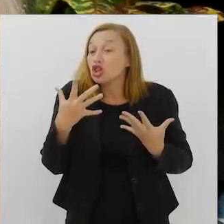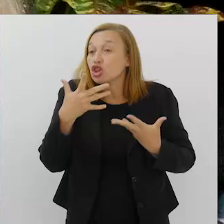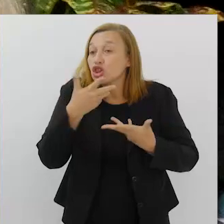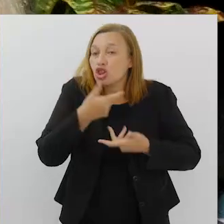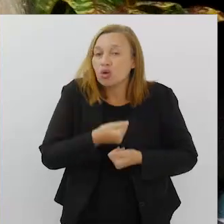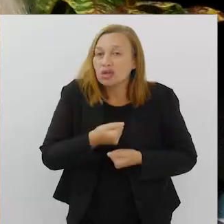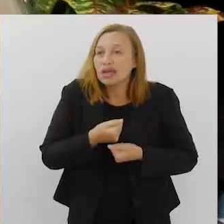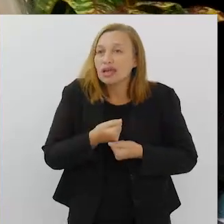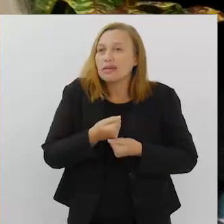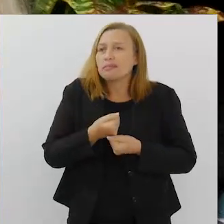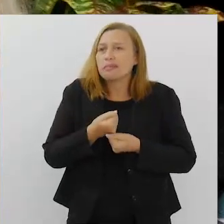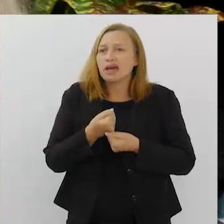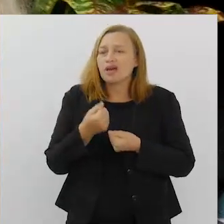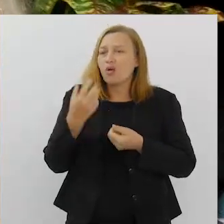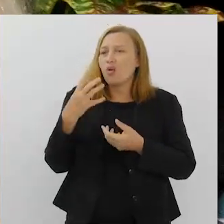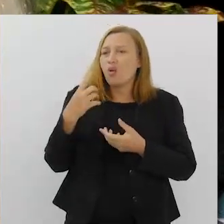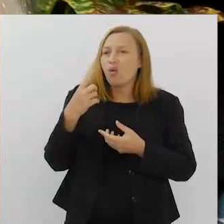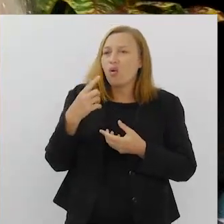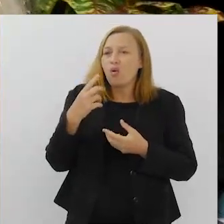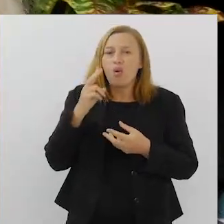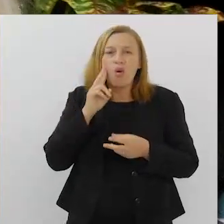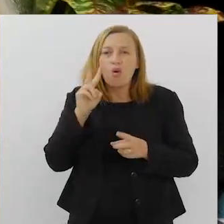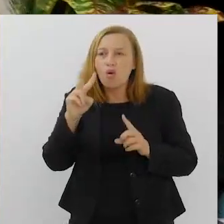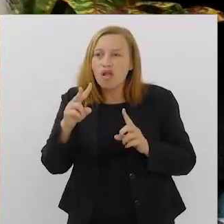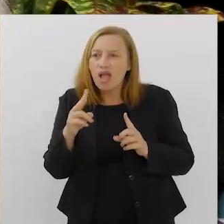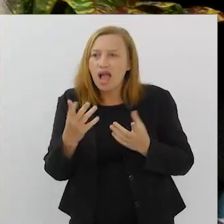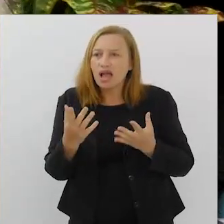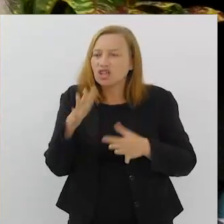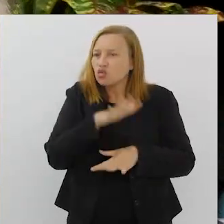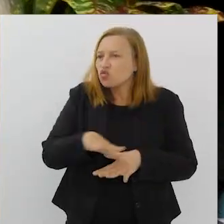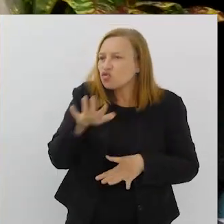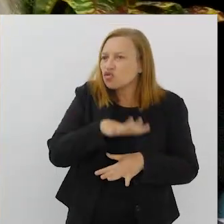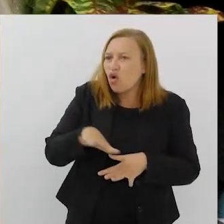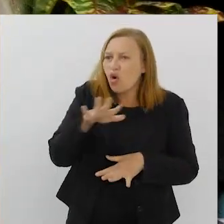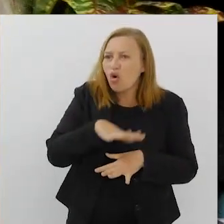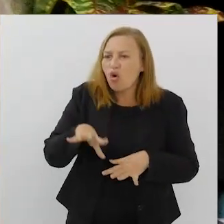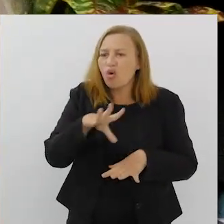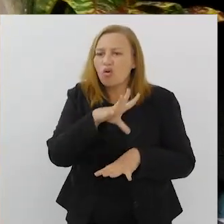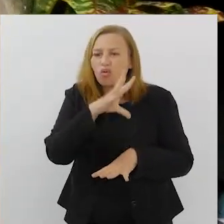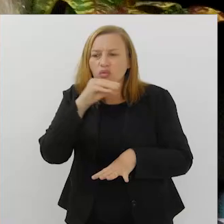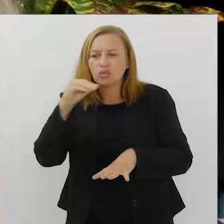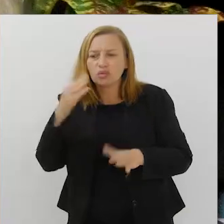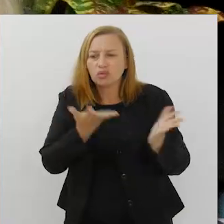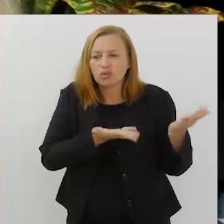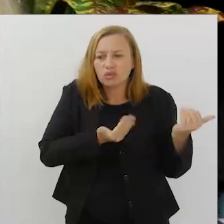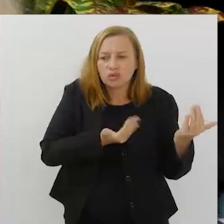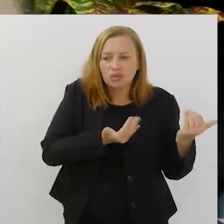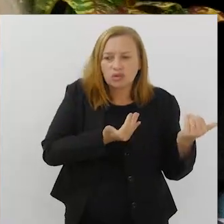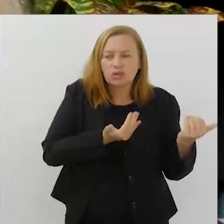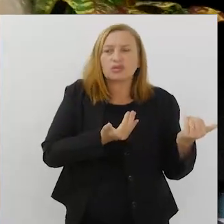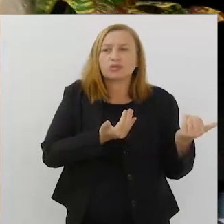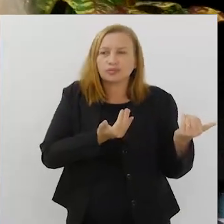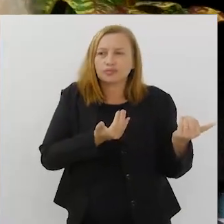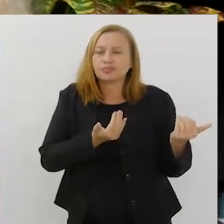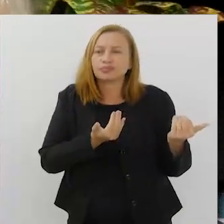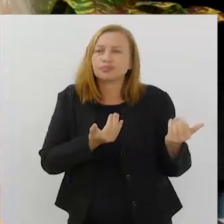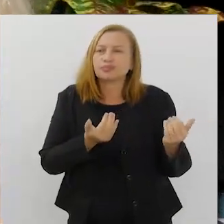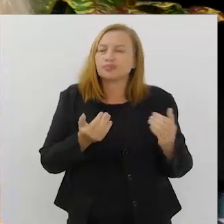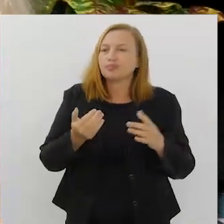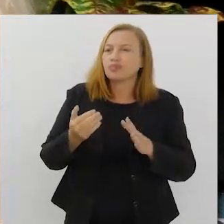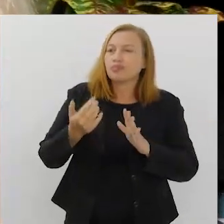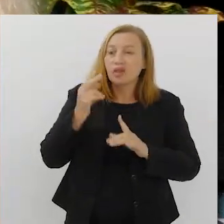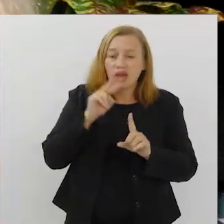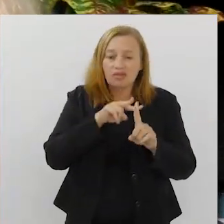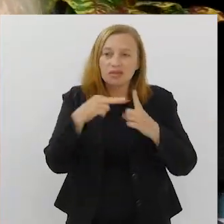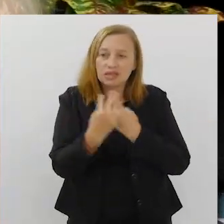que olhar precioso vocês trazerem o jovem até a pessoa mais idosa, porque assim você está justamente aculturando,